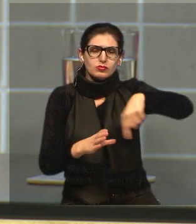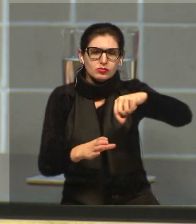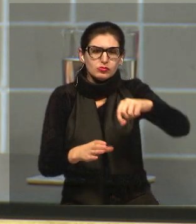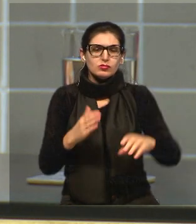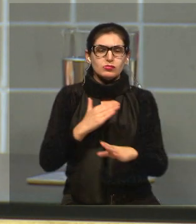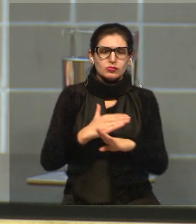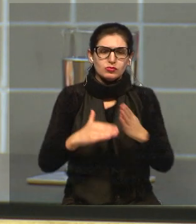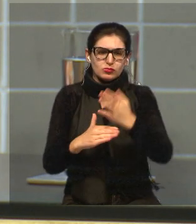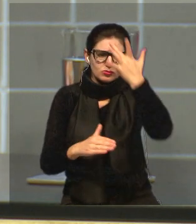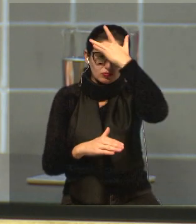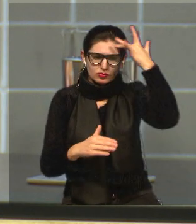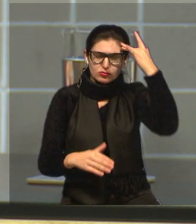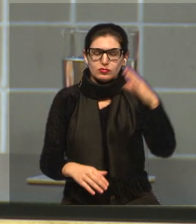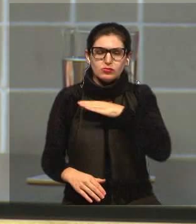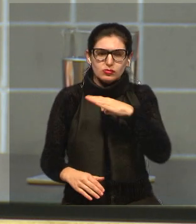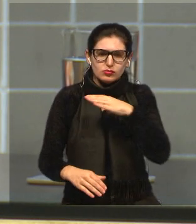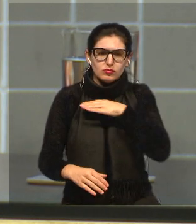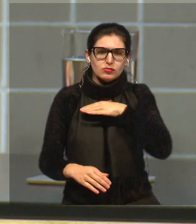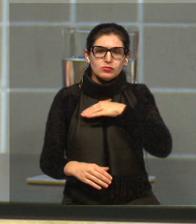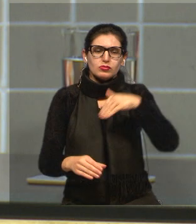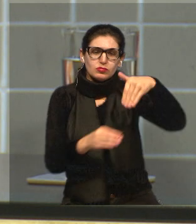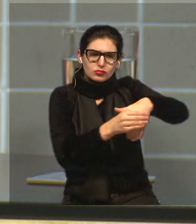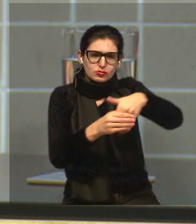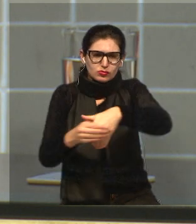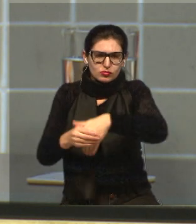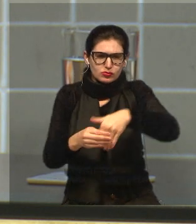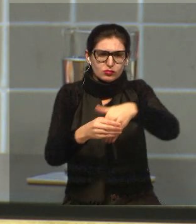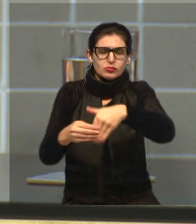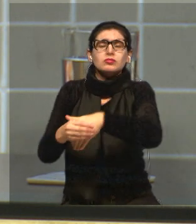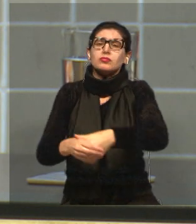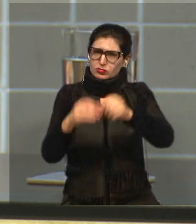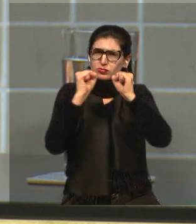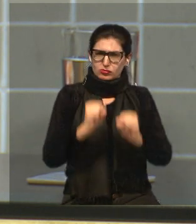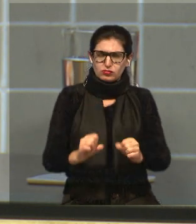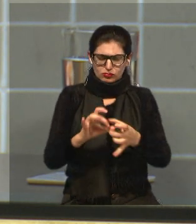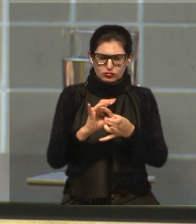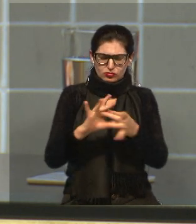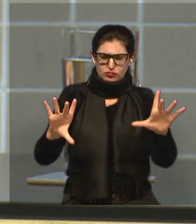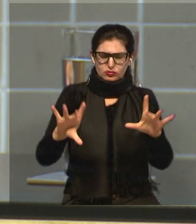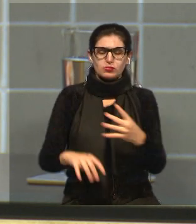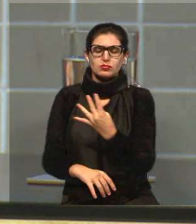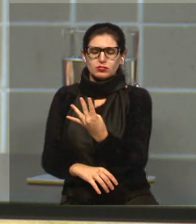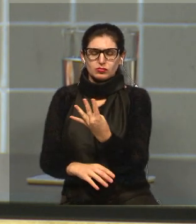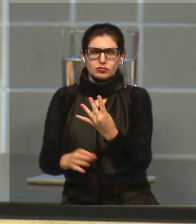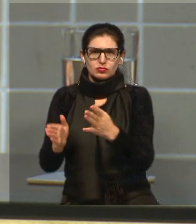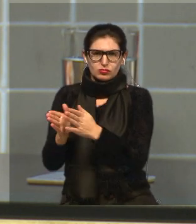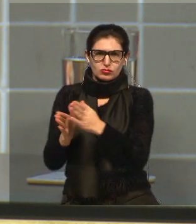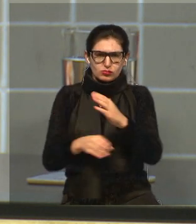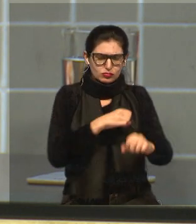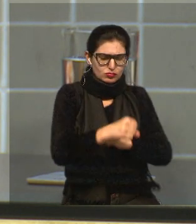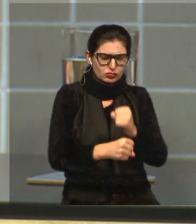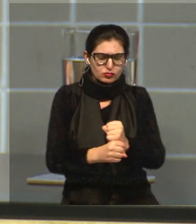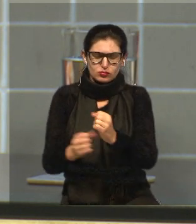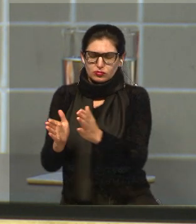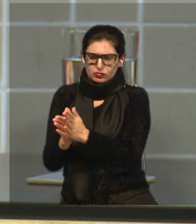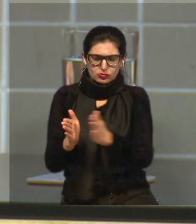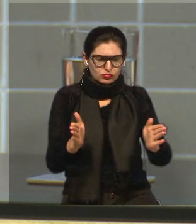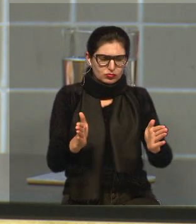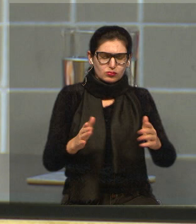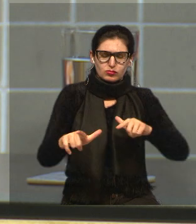município tem o direito de votar voluntariamente, tendo um mandato de 4 anos. É um